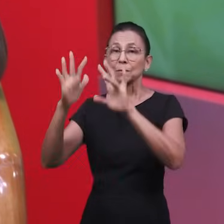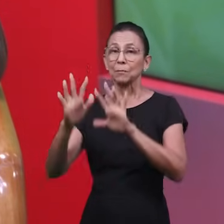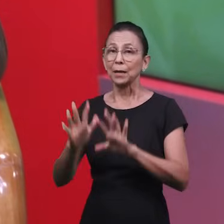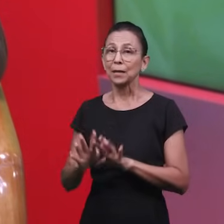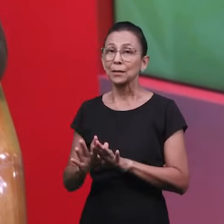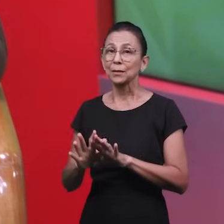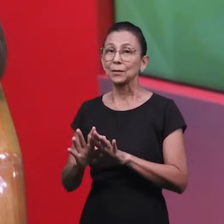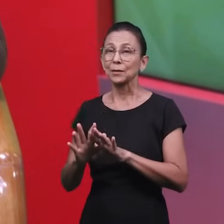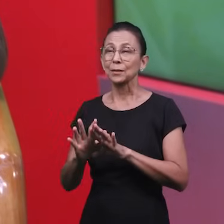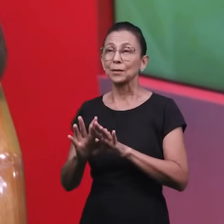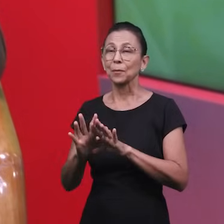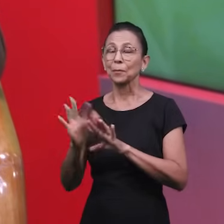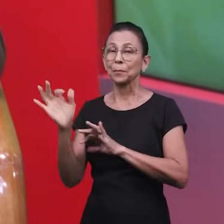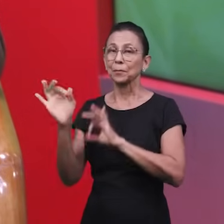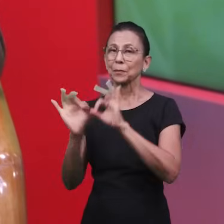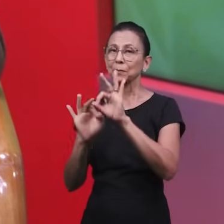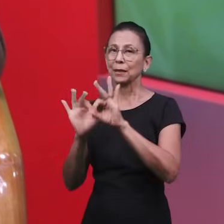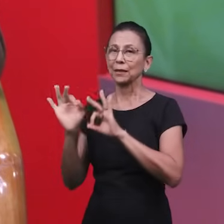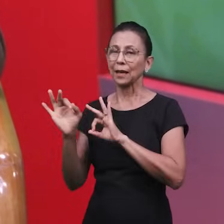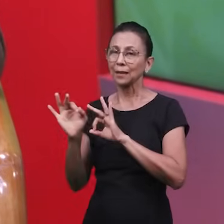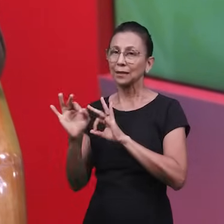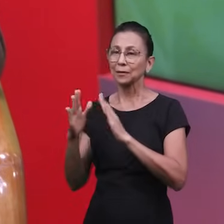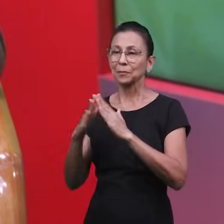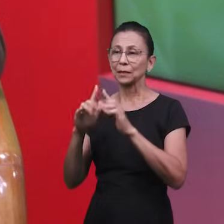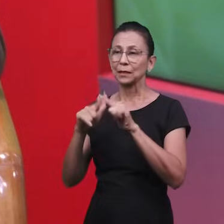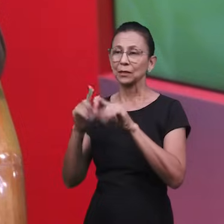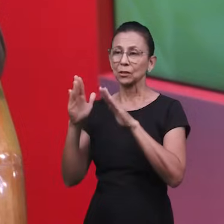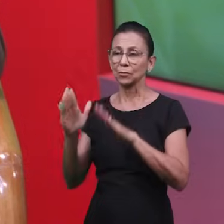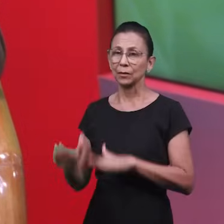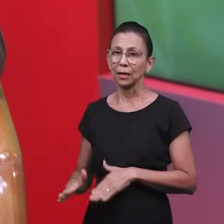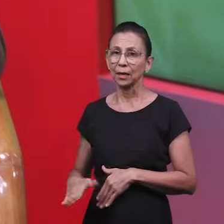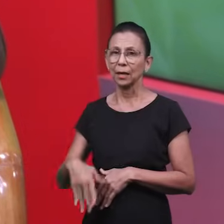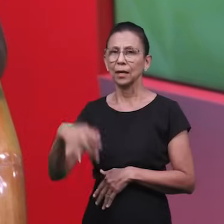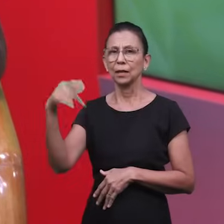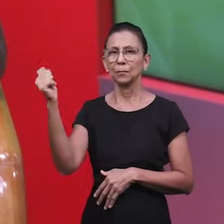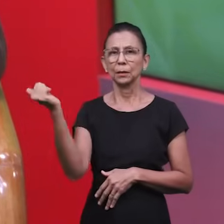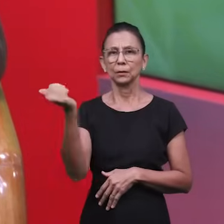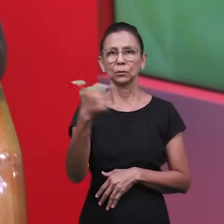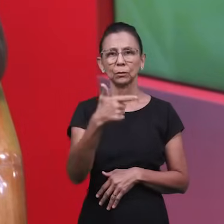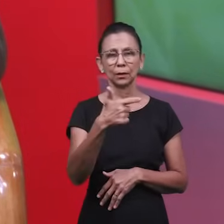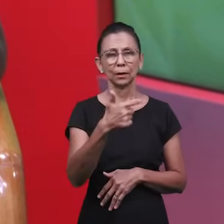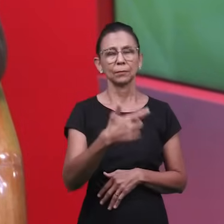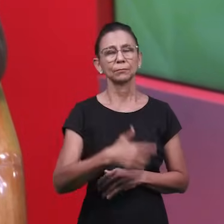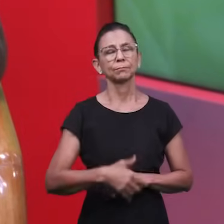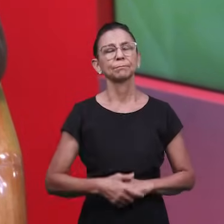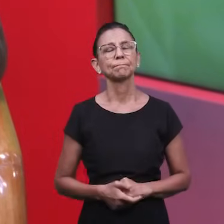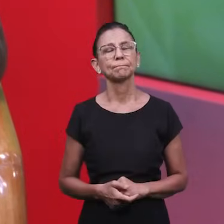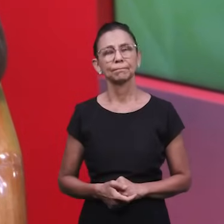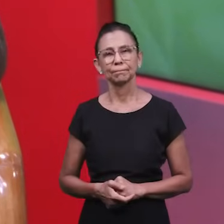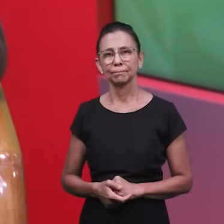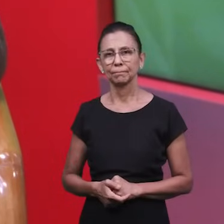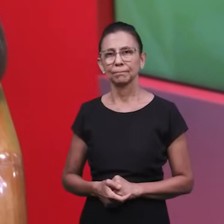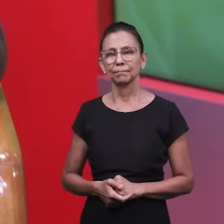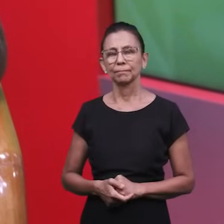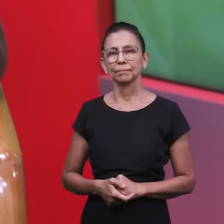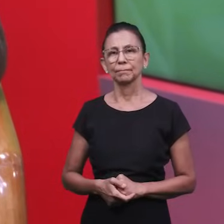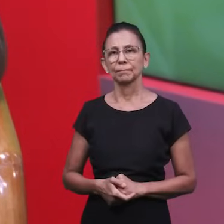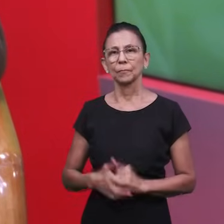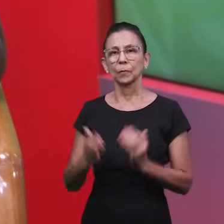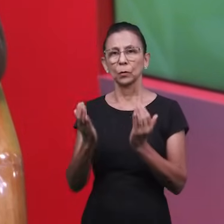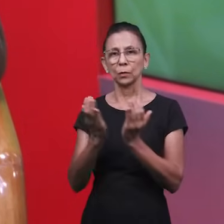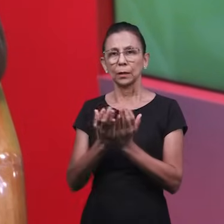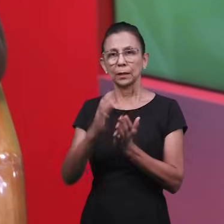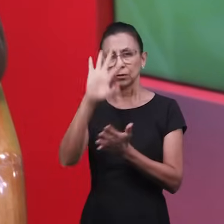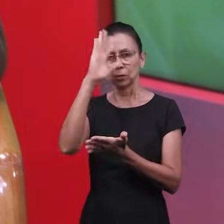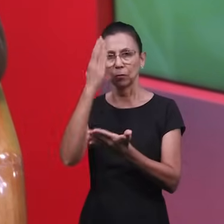reservadas e preparadas para a igreja fiel, para os crentes fiéis em Jesus.